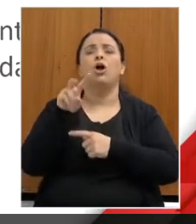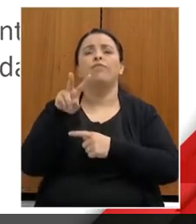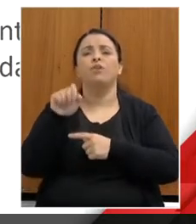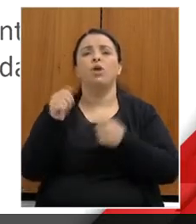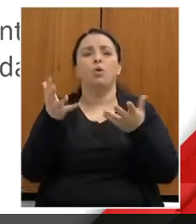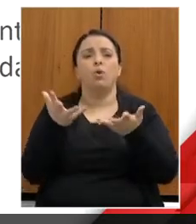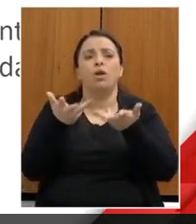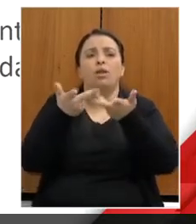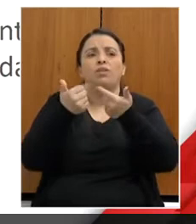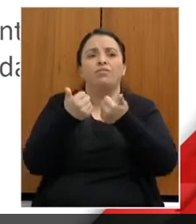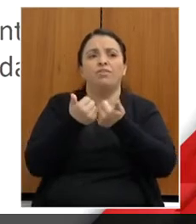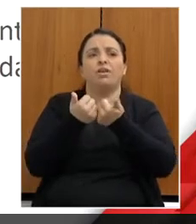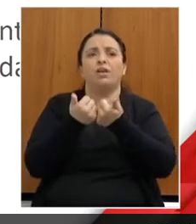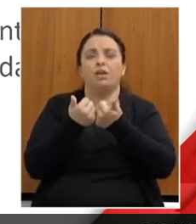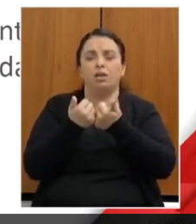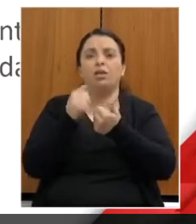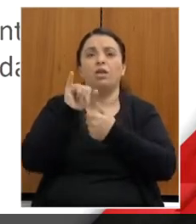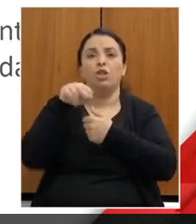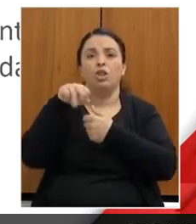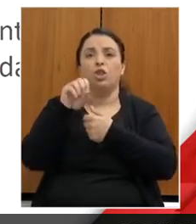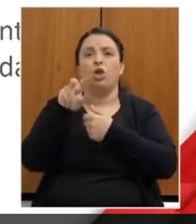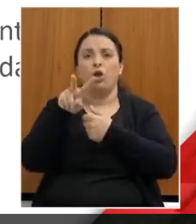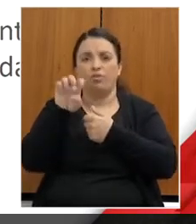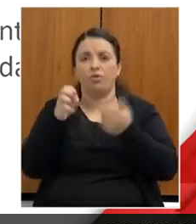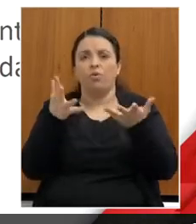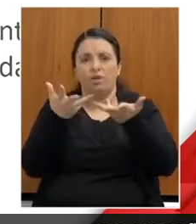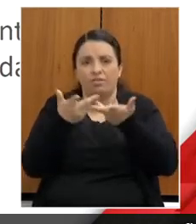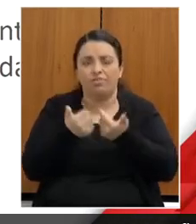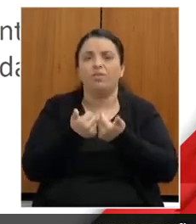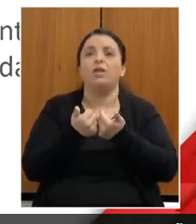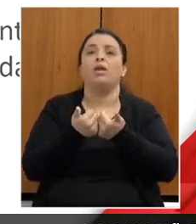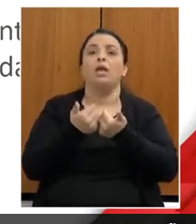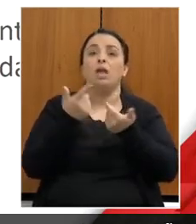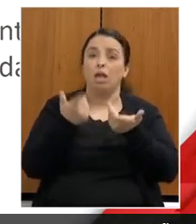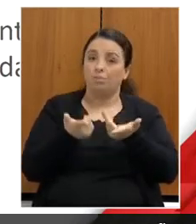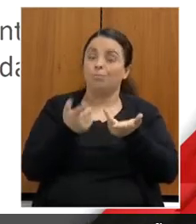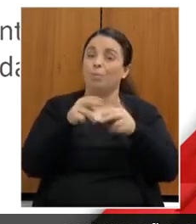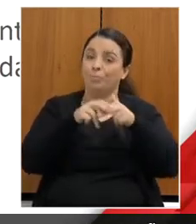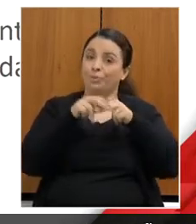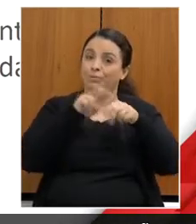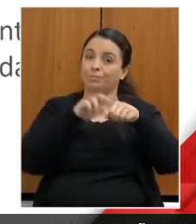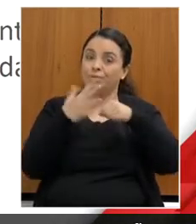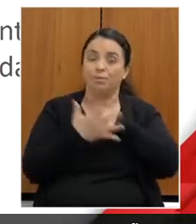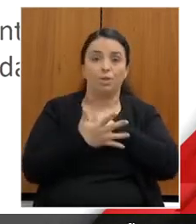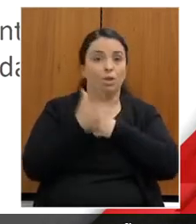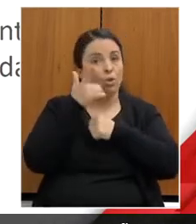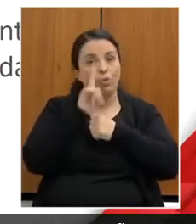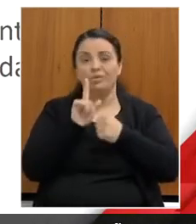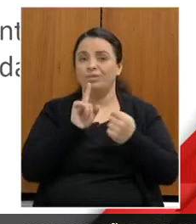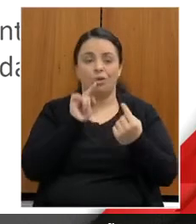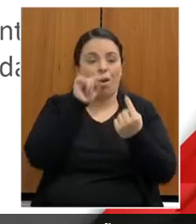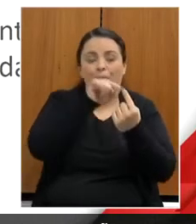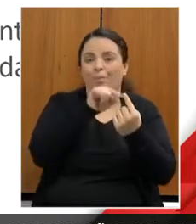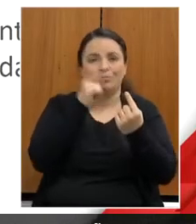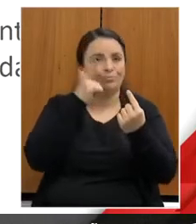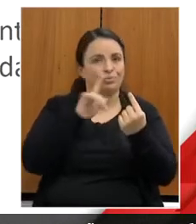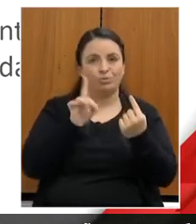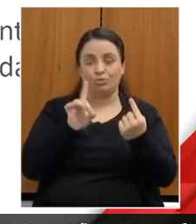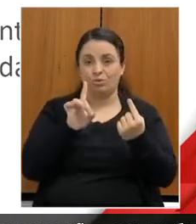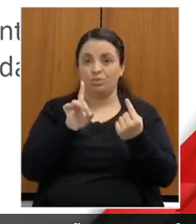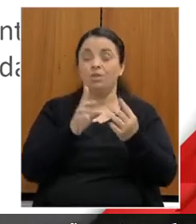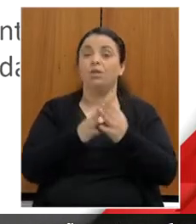prevenção, enfrentamento à epidemia causada pelo coronavírus, não foi possível efetivar todas as ações educacionais. Então, mais uma vez, pelos